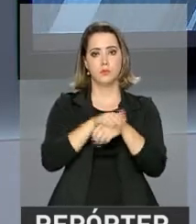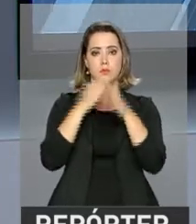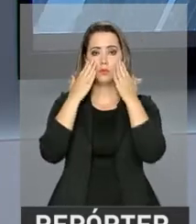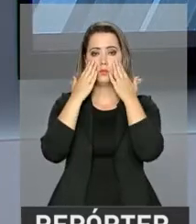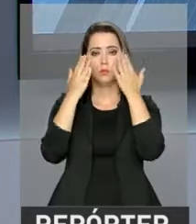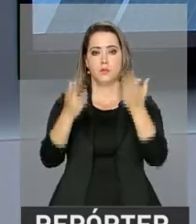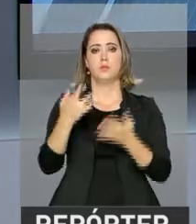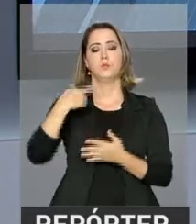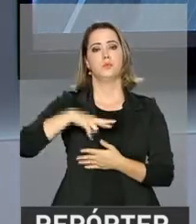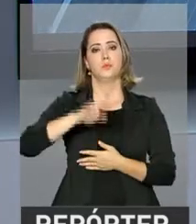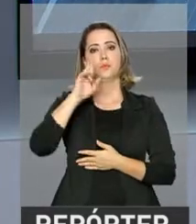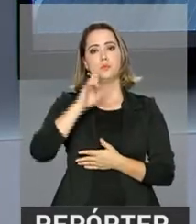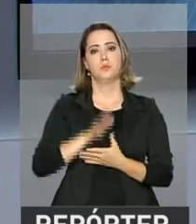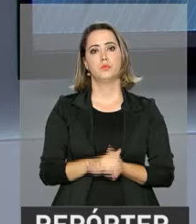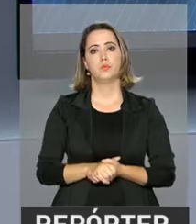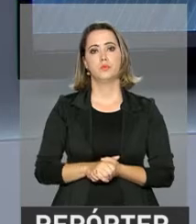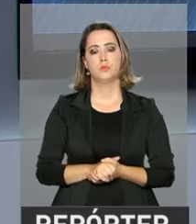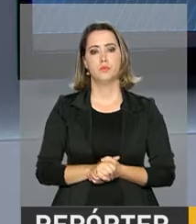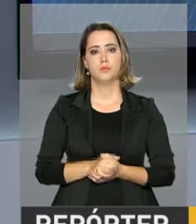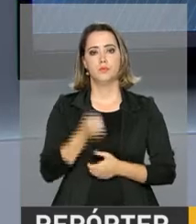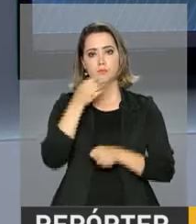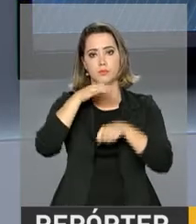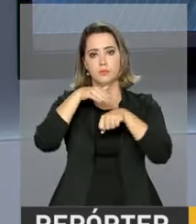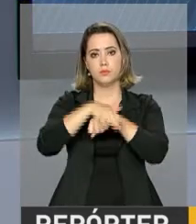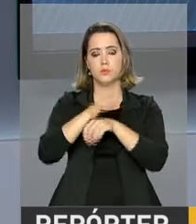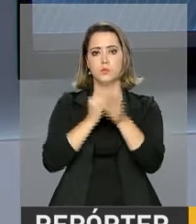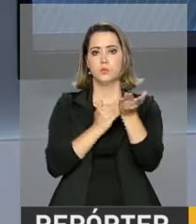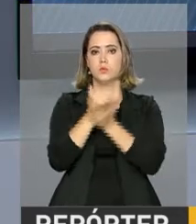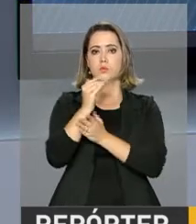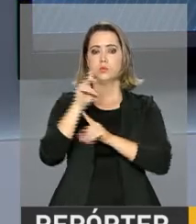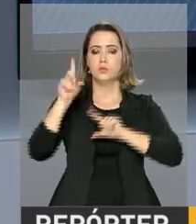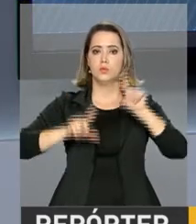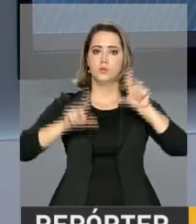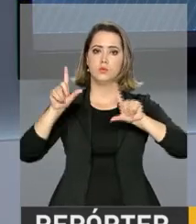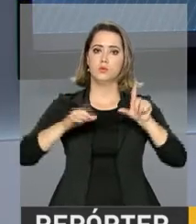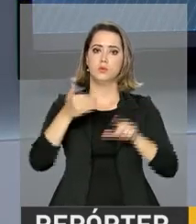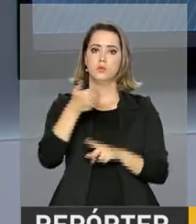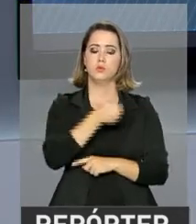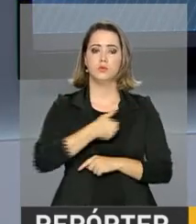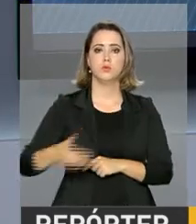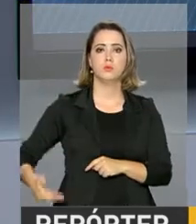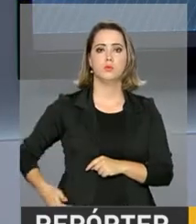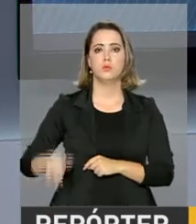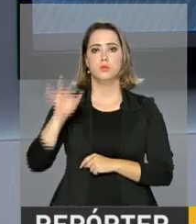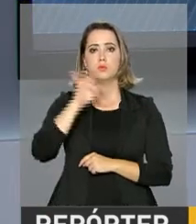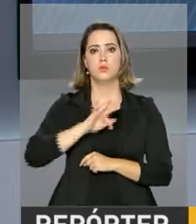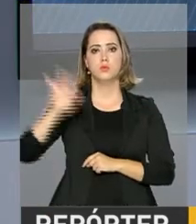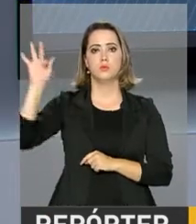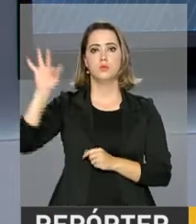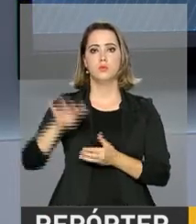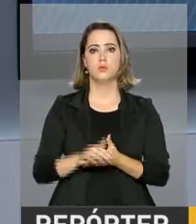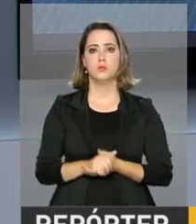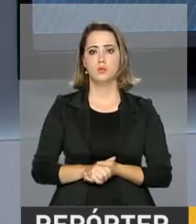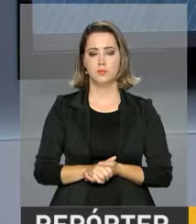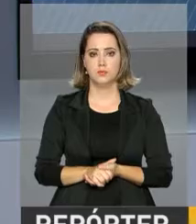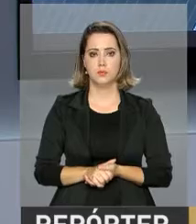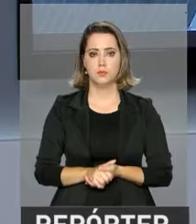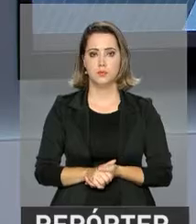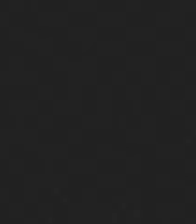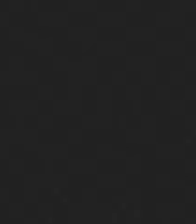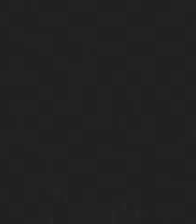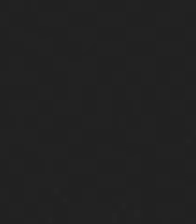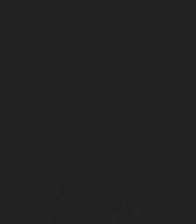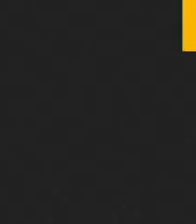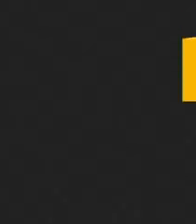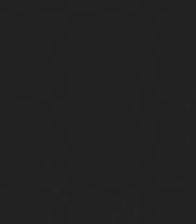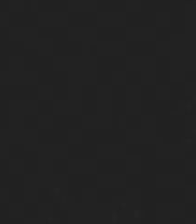na próxima edição do Repórter NBR. Uma boa noite para você. Continue com a gente aqui na NBR, a TV do Governo Federal.